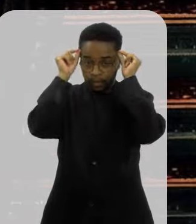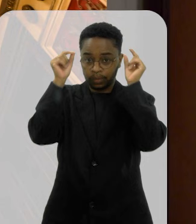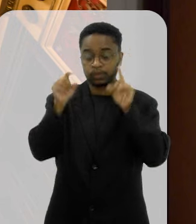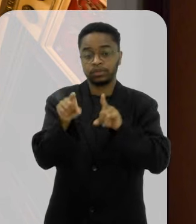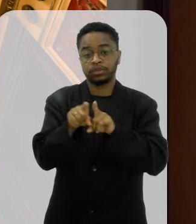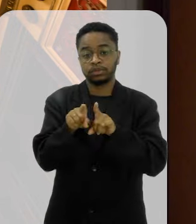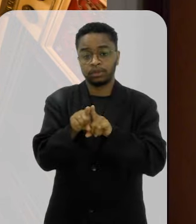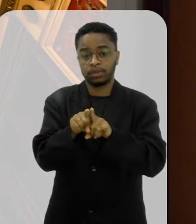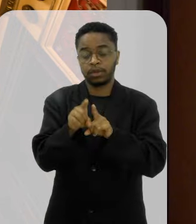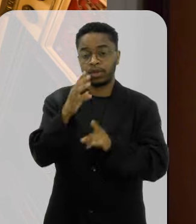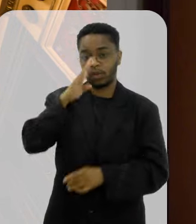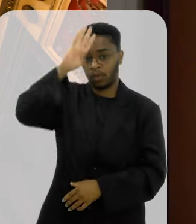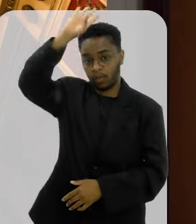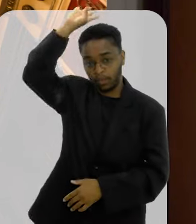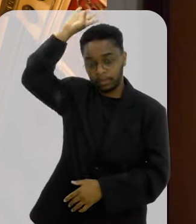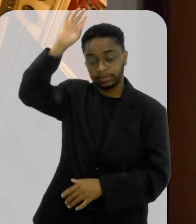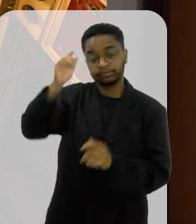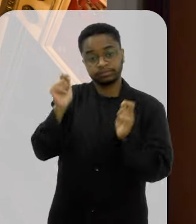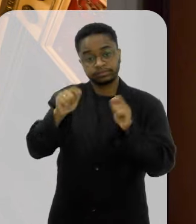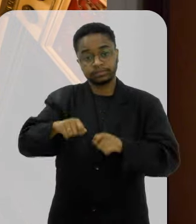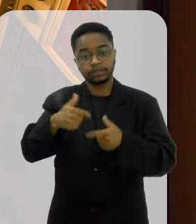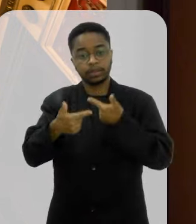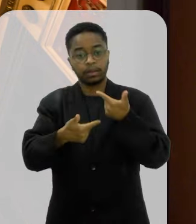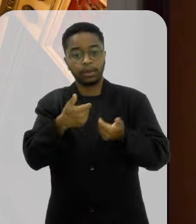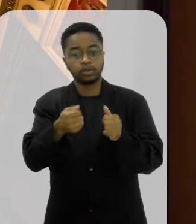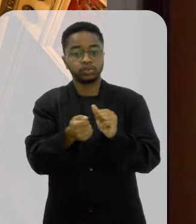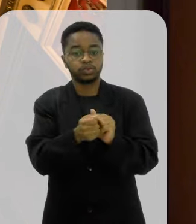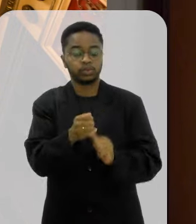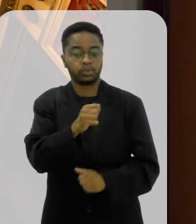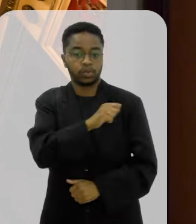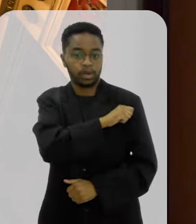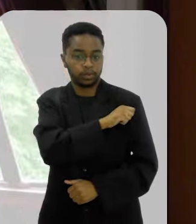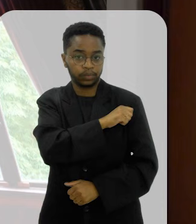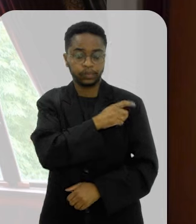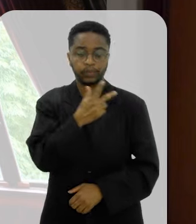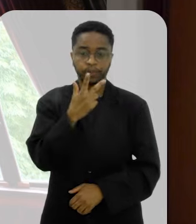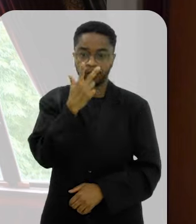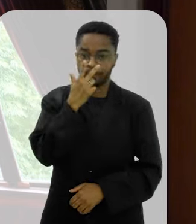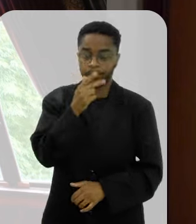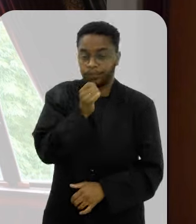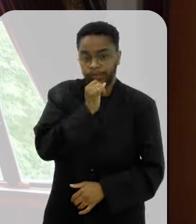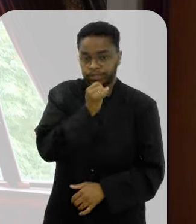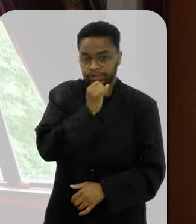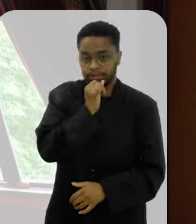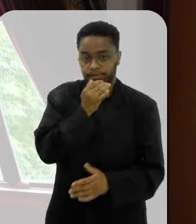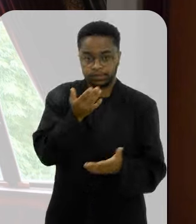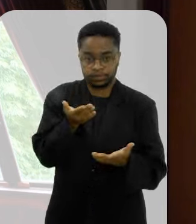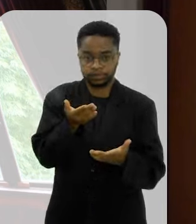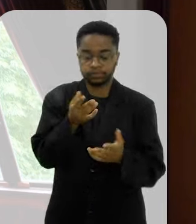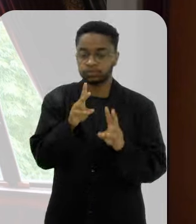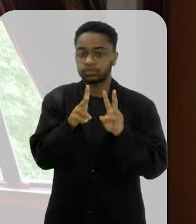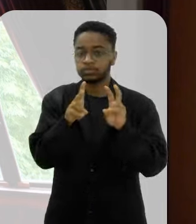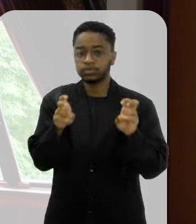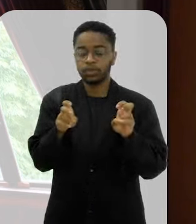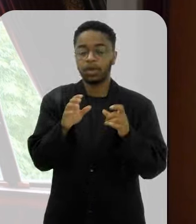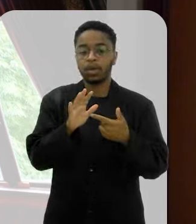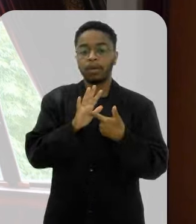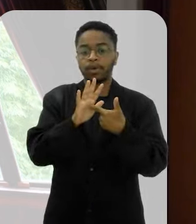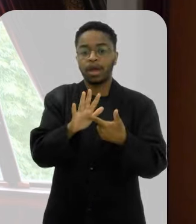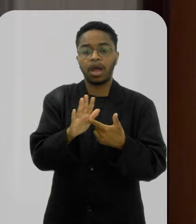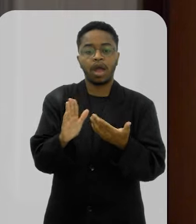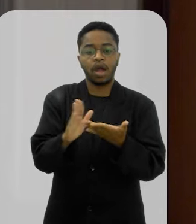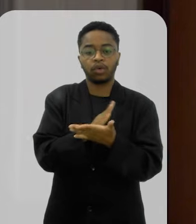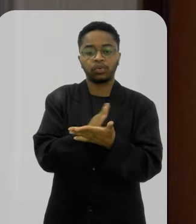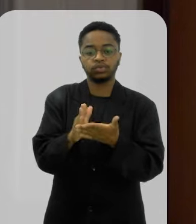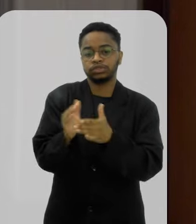greco-romanas. E nós podemos trabalhar com os alunos, por exemplo, a questão de